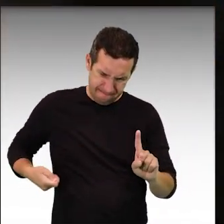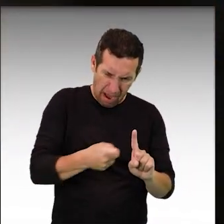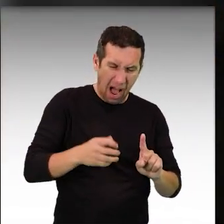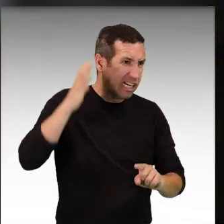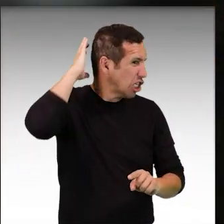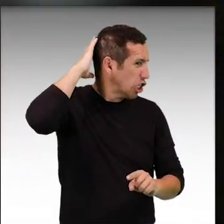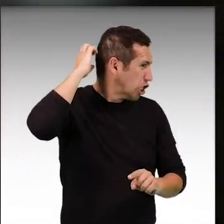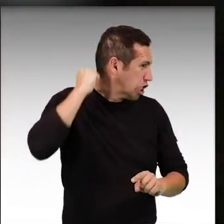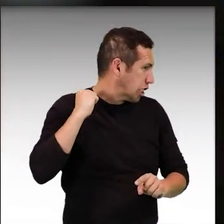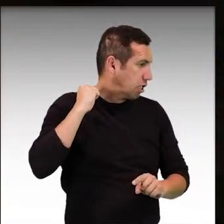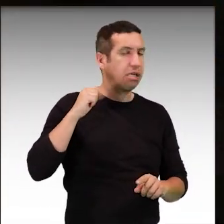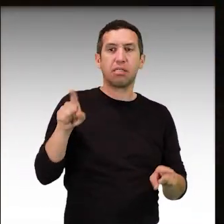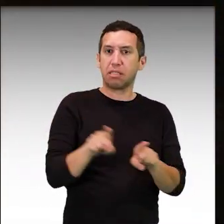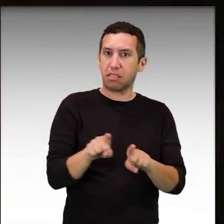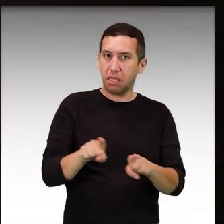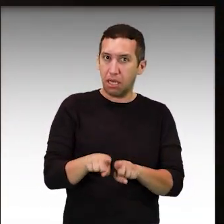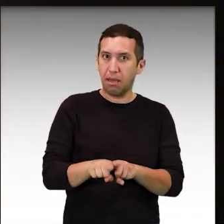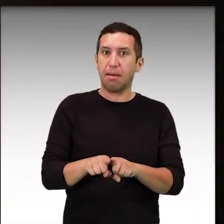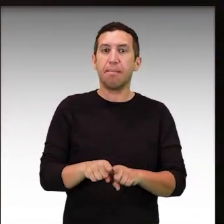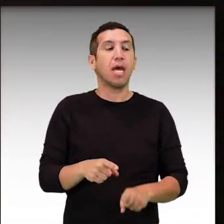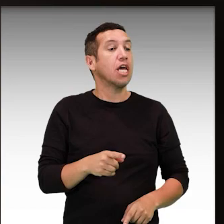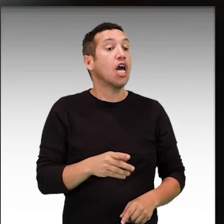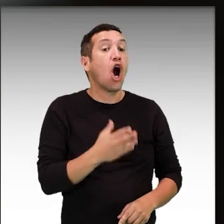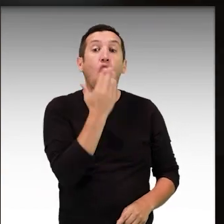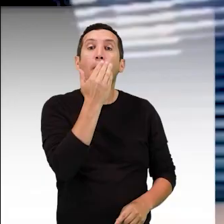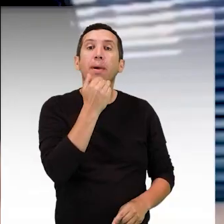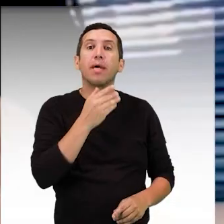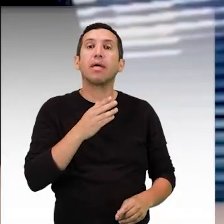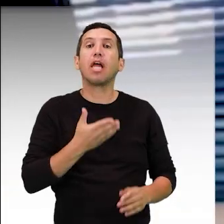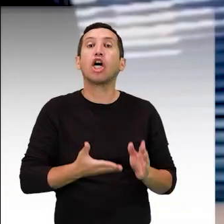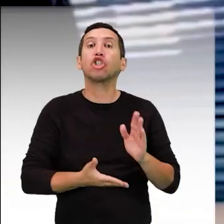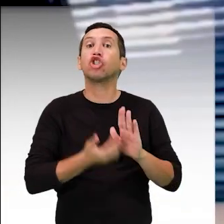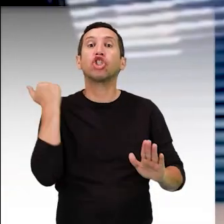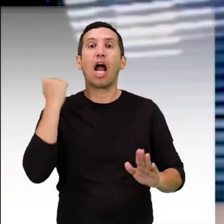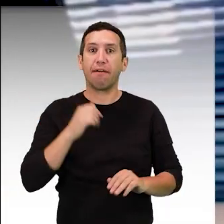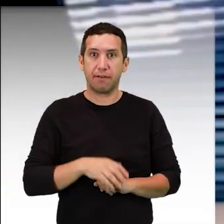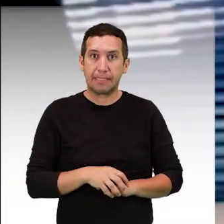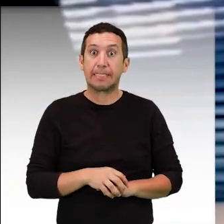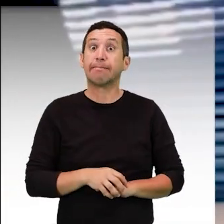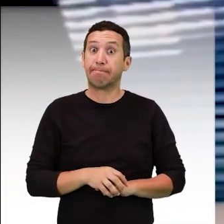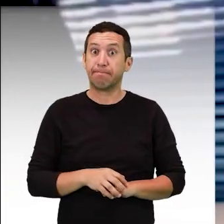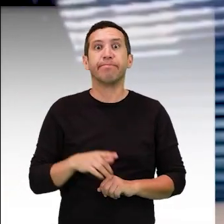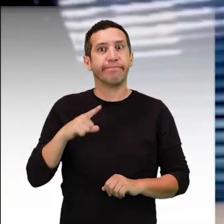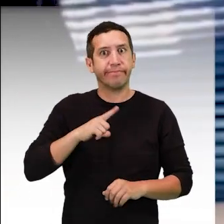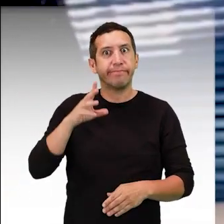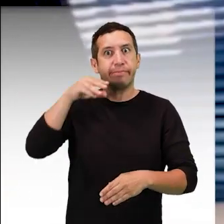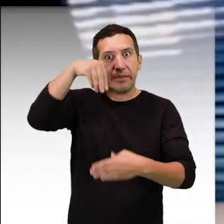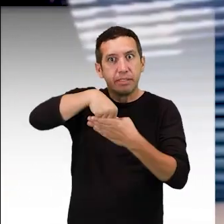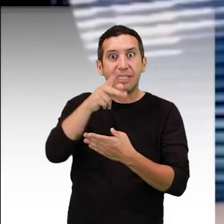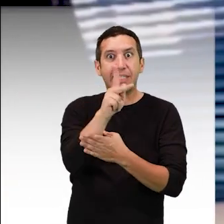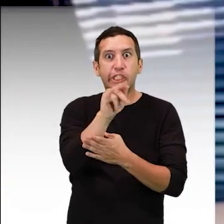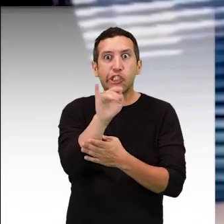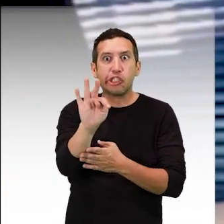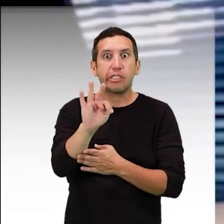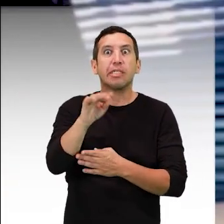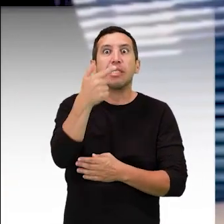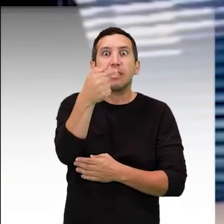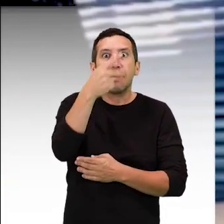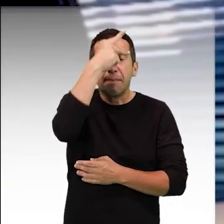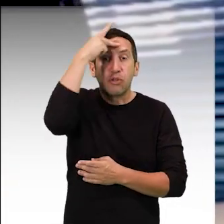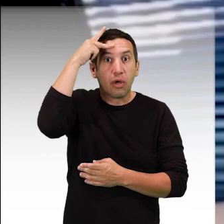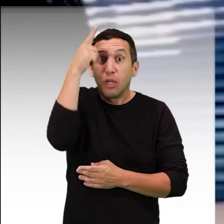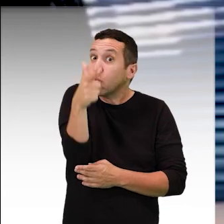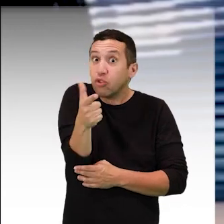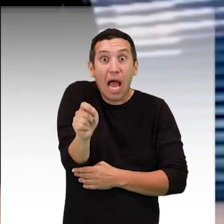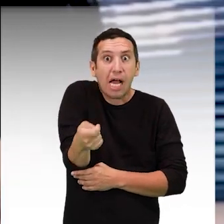cabelo, as vítimas também sofriam corte na alimentação. Lá nós encontramos, neste kitnet, 7 pessoas que